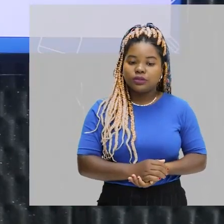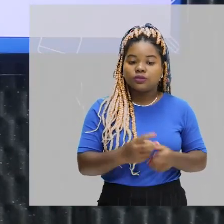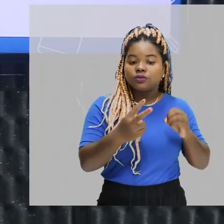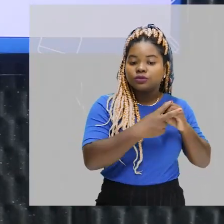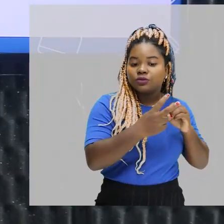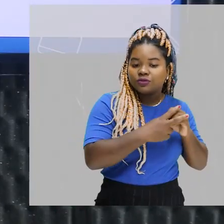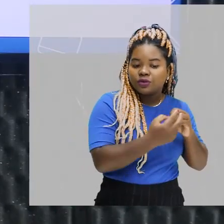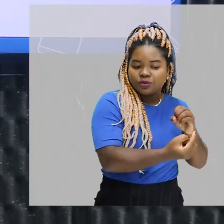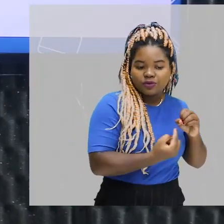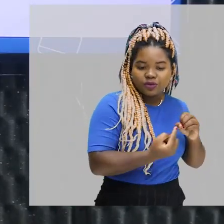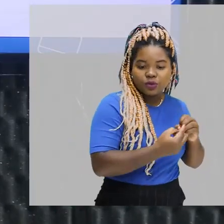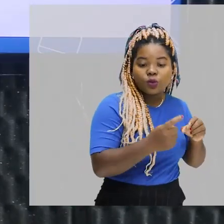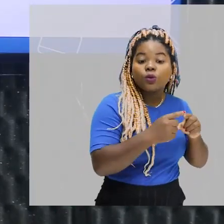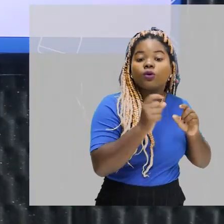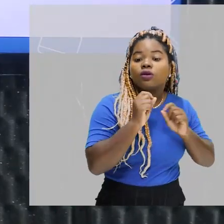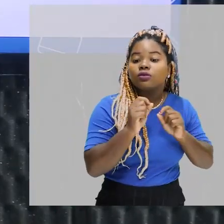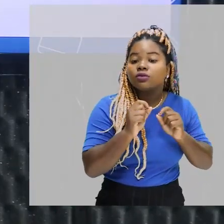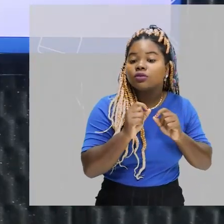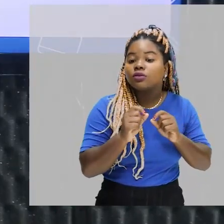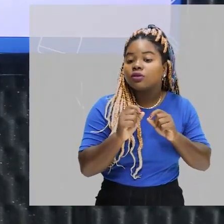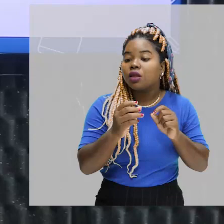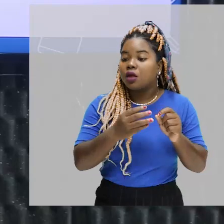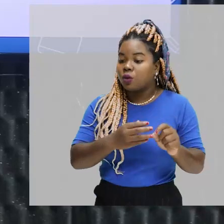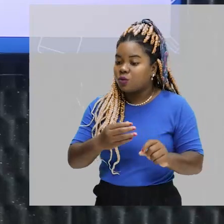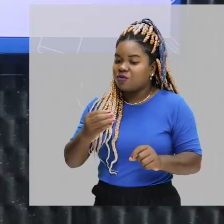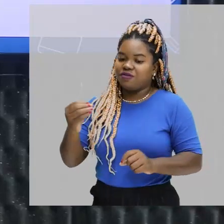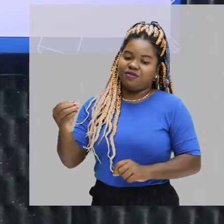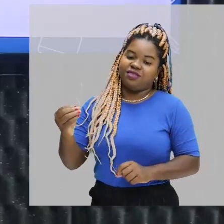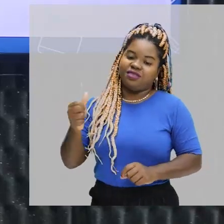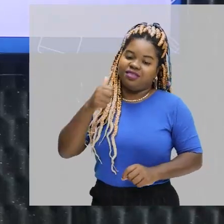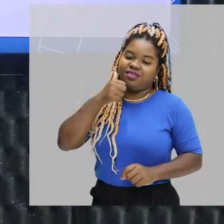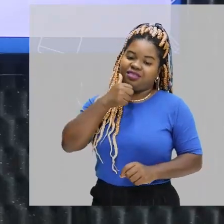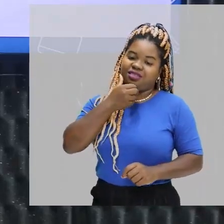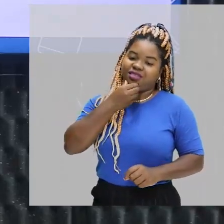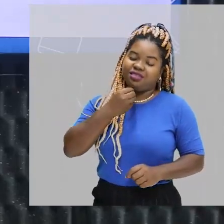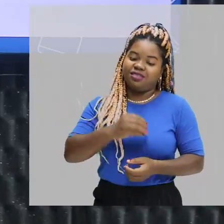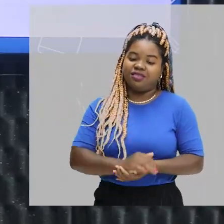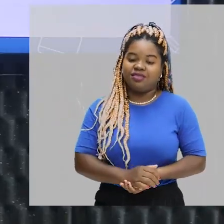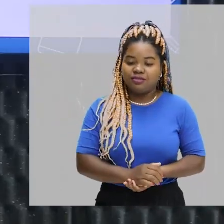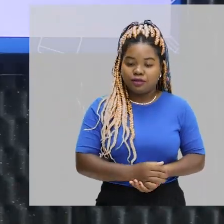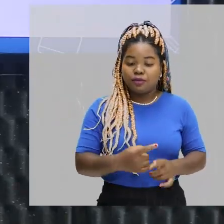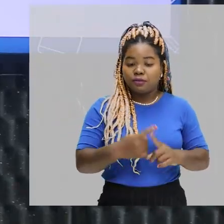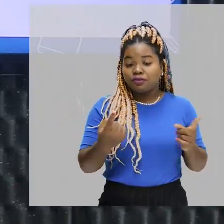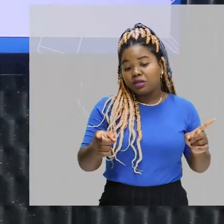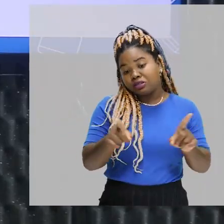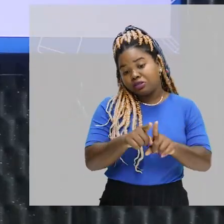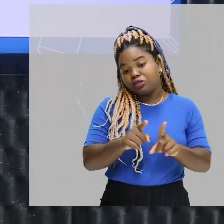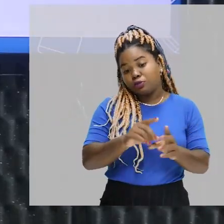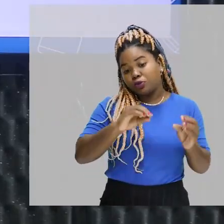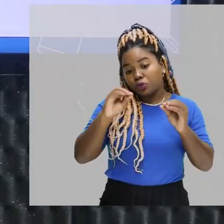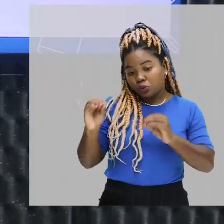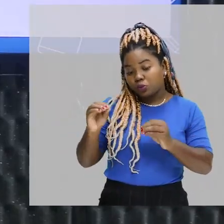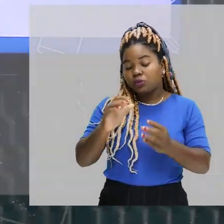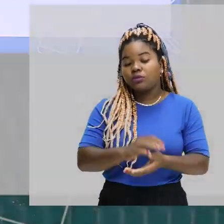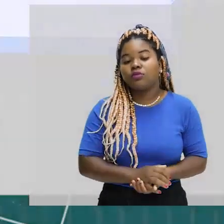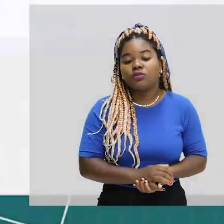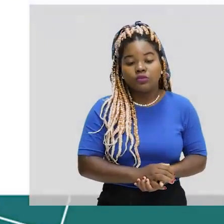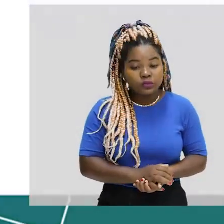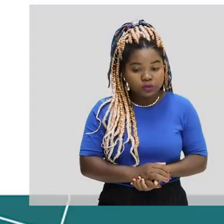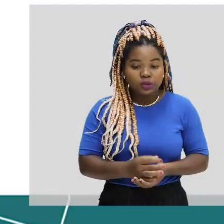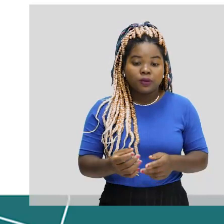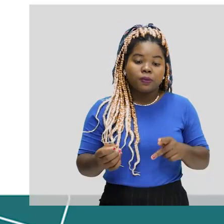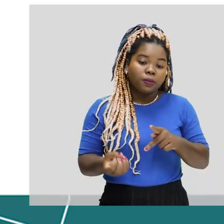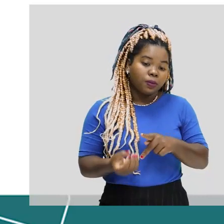singular, concordando com quem? Com o filho, tá bom? Mas eu também posso colocar no plural. Foram ao parque de